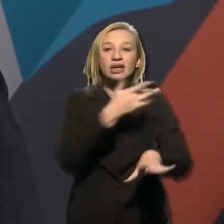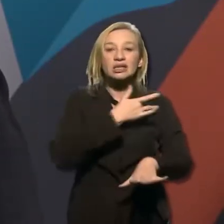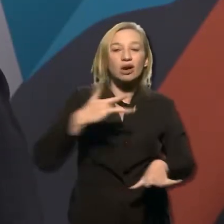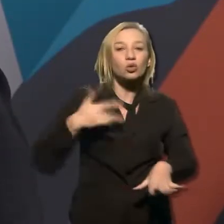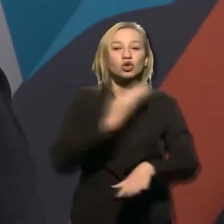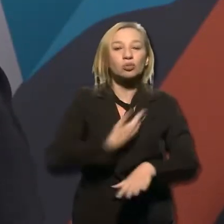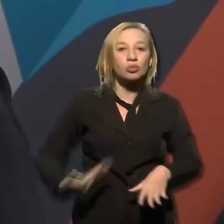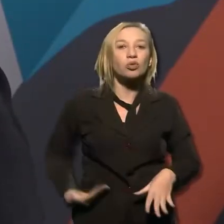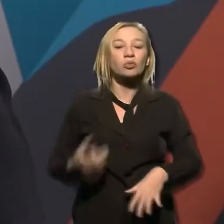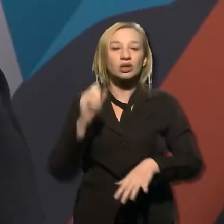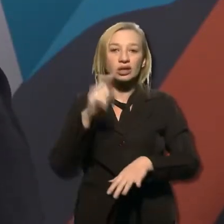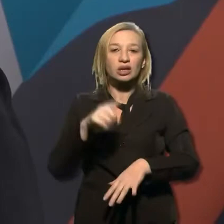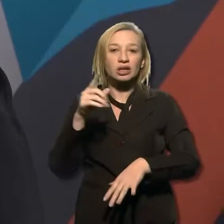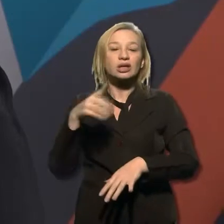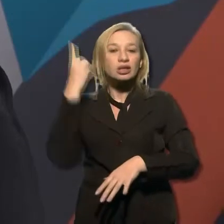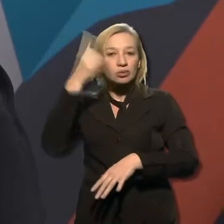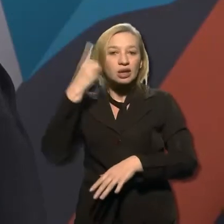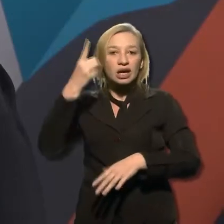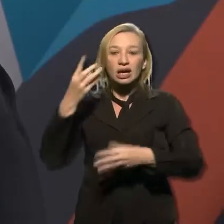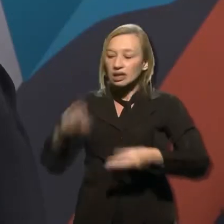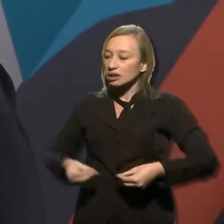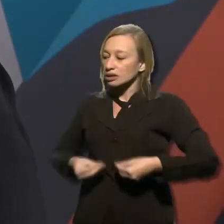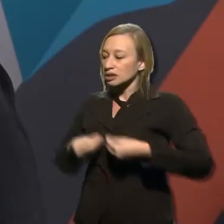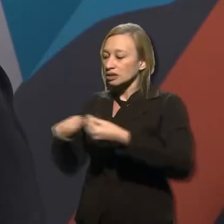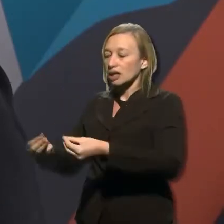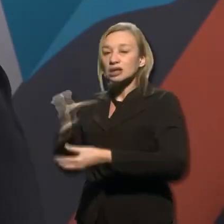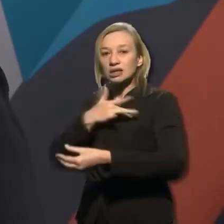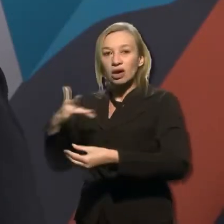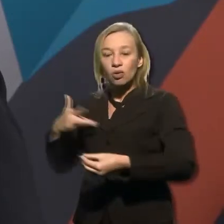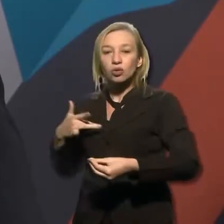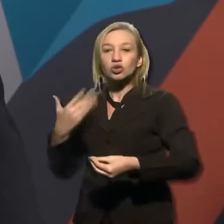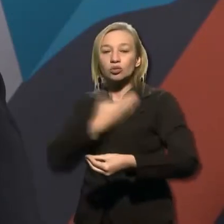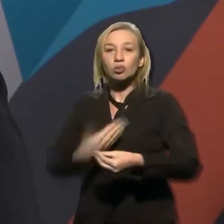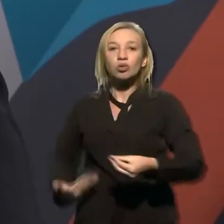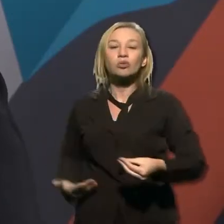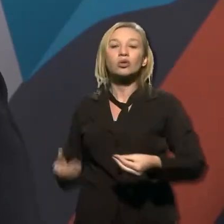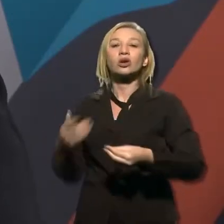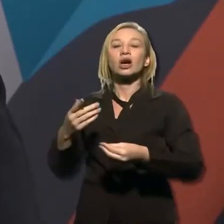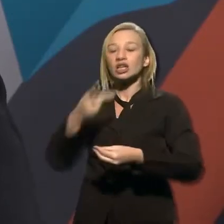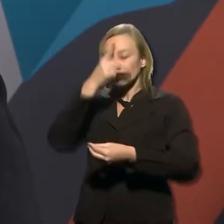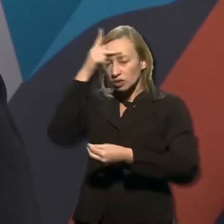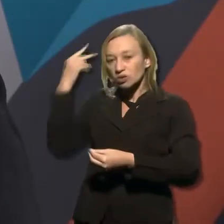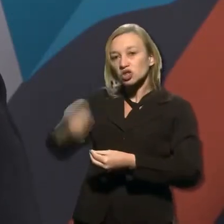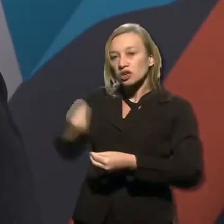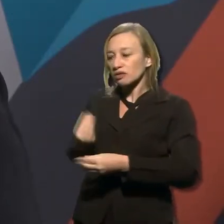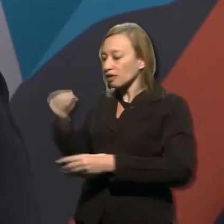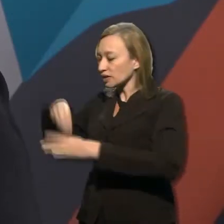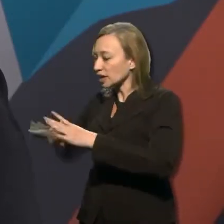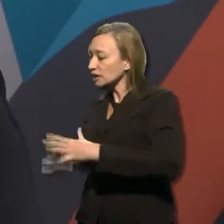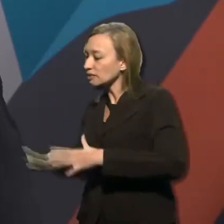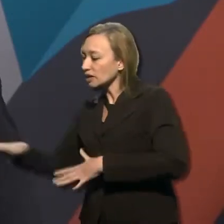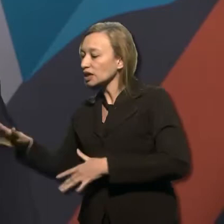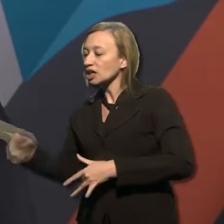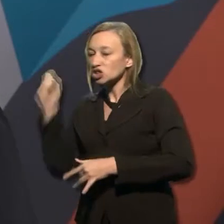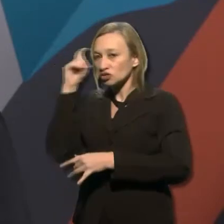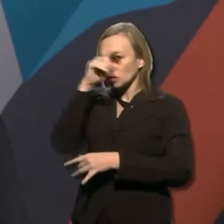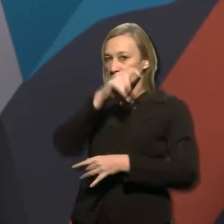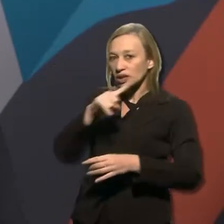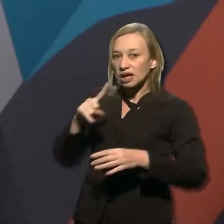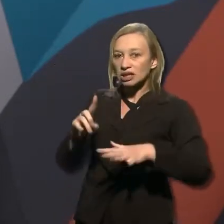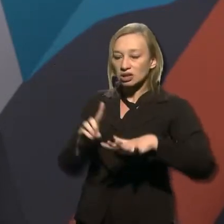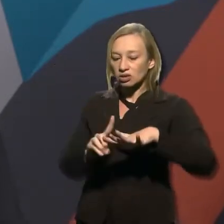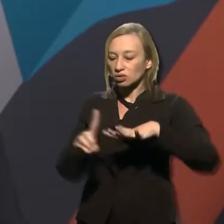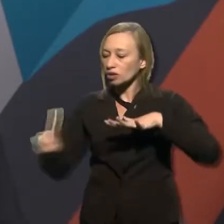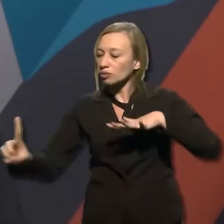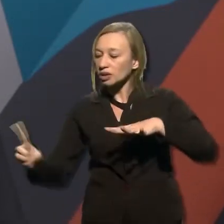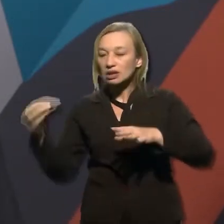da questão principal da saúde pública, né, deputada? Que é levar saúde aos moradores da favela, inclusive nessa